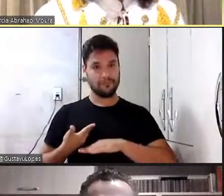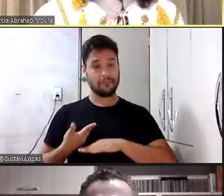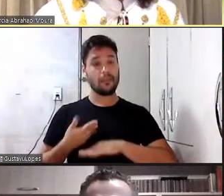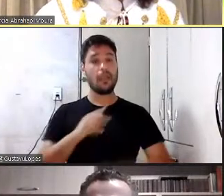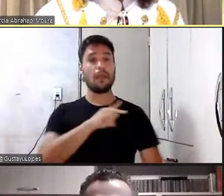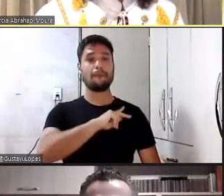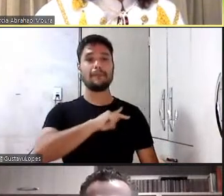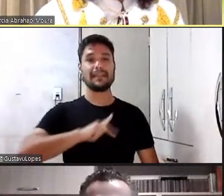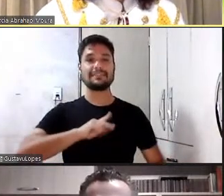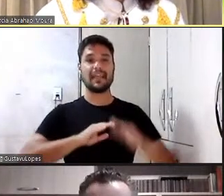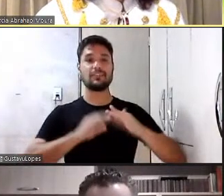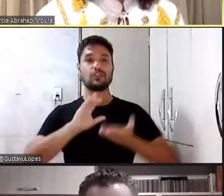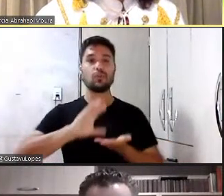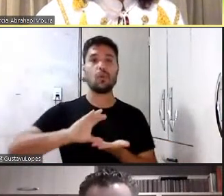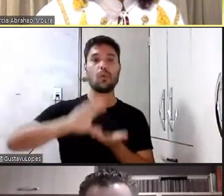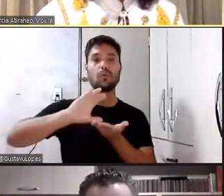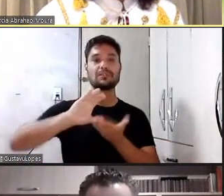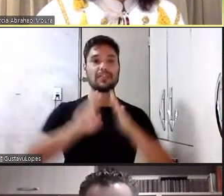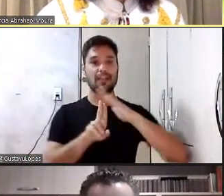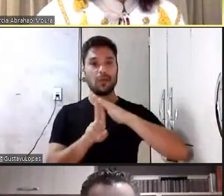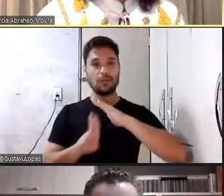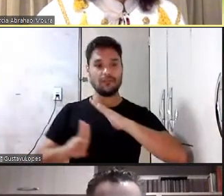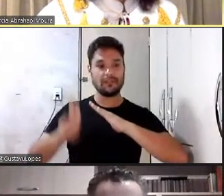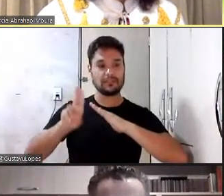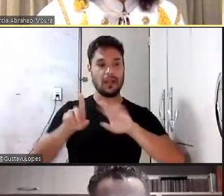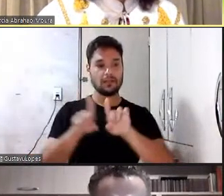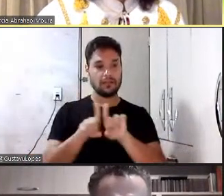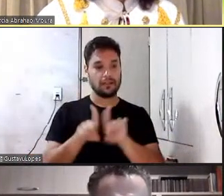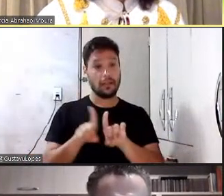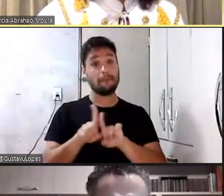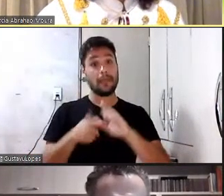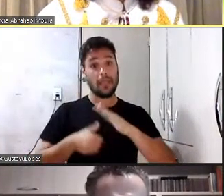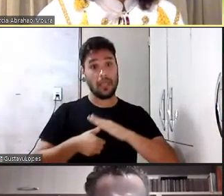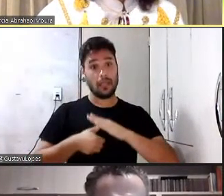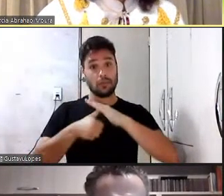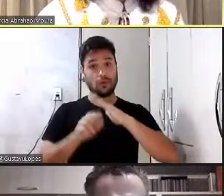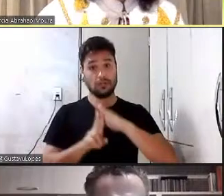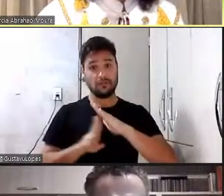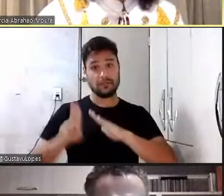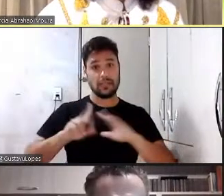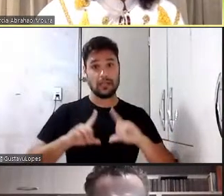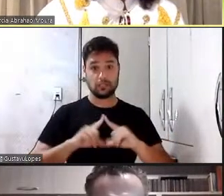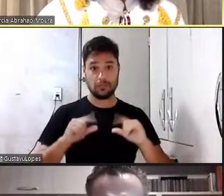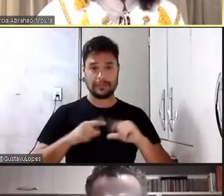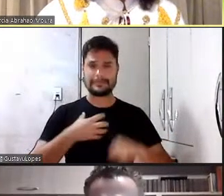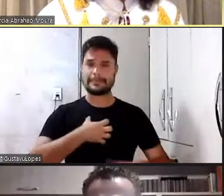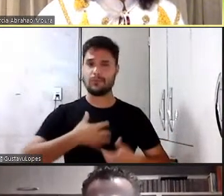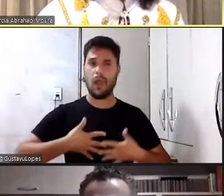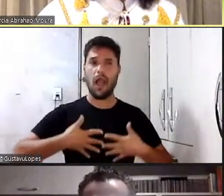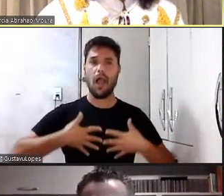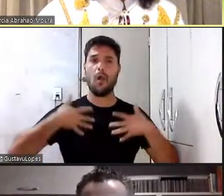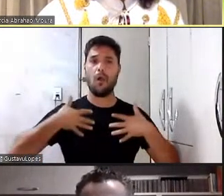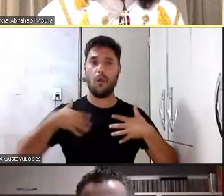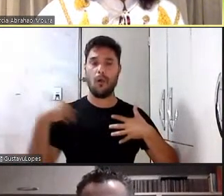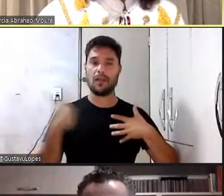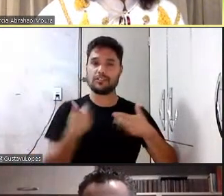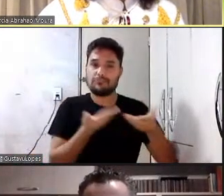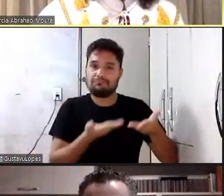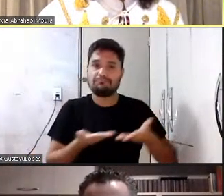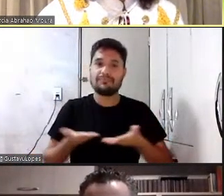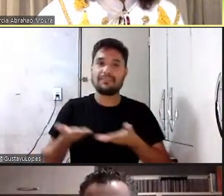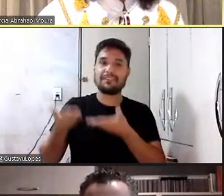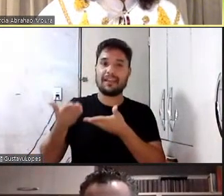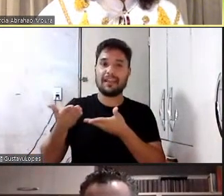presidente do Conselho Universitário e reitora da Universidade de Brasília, tenho a honra de conferir a